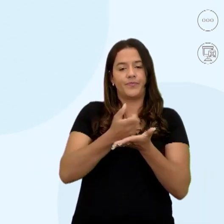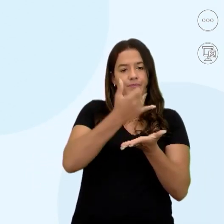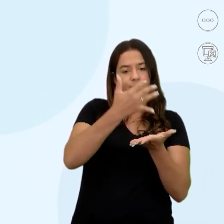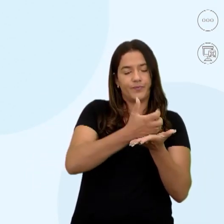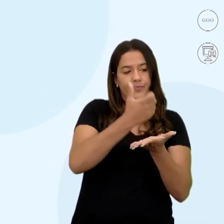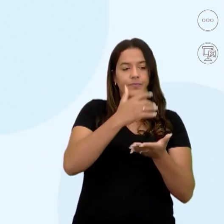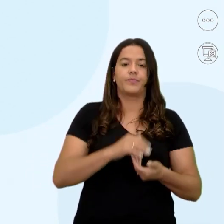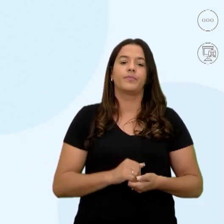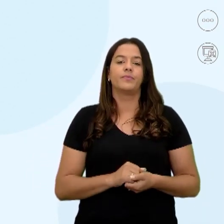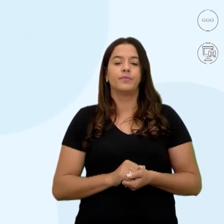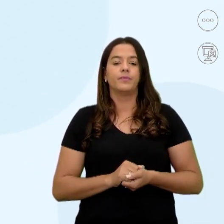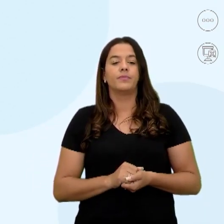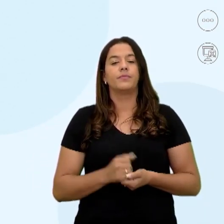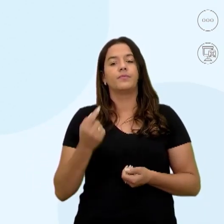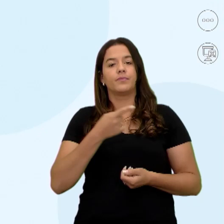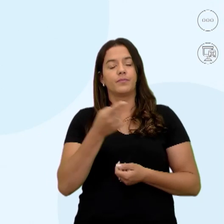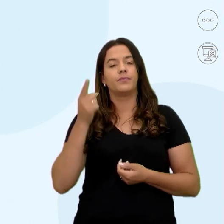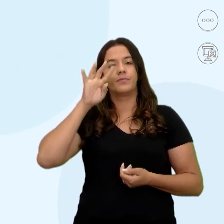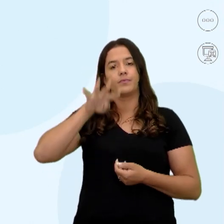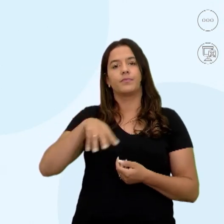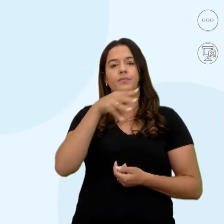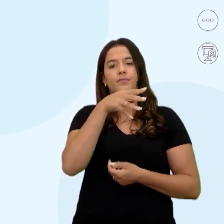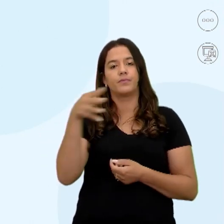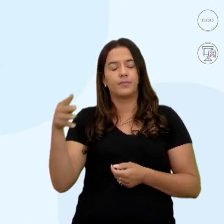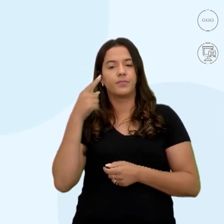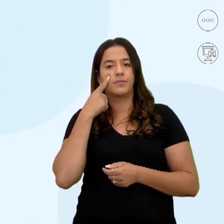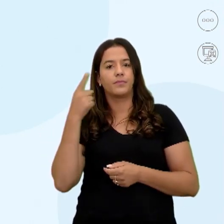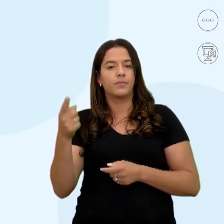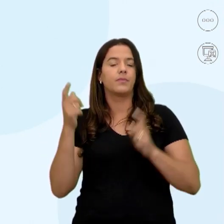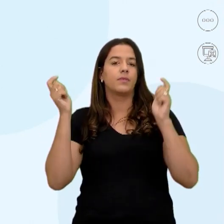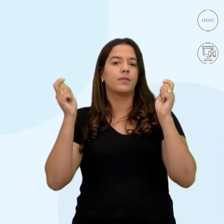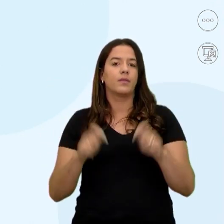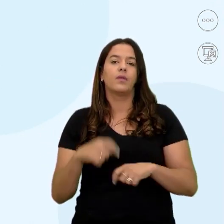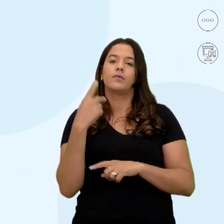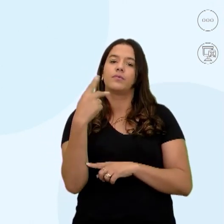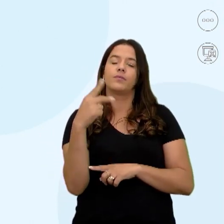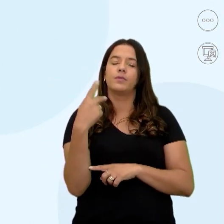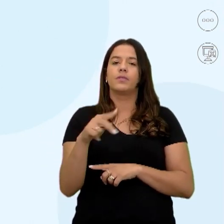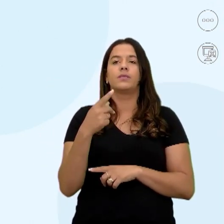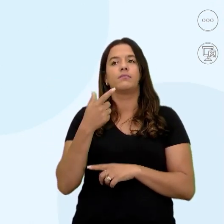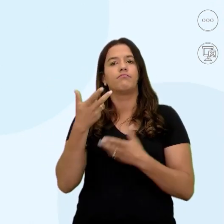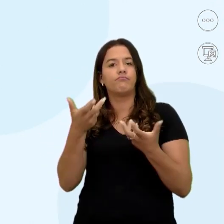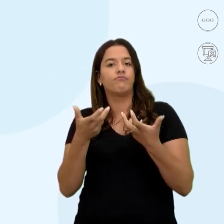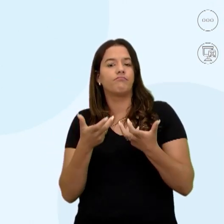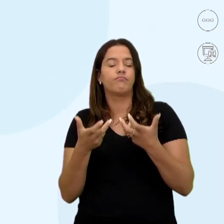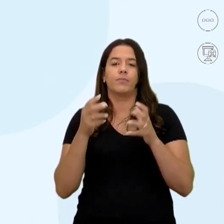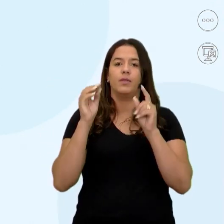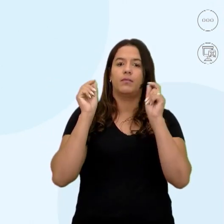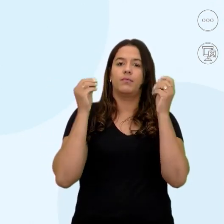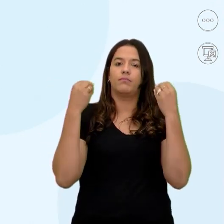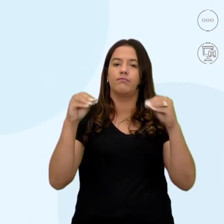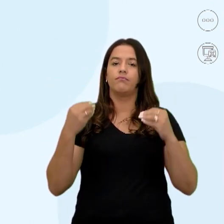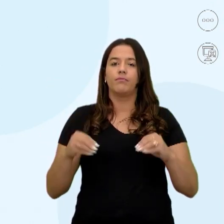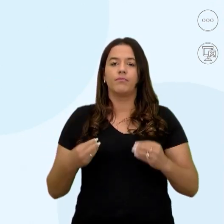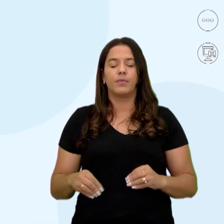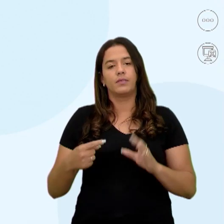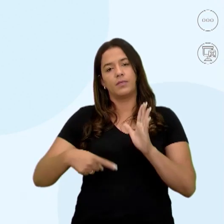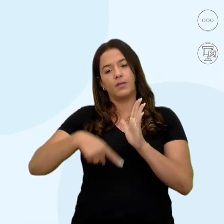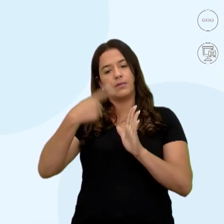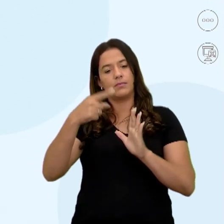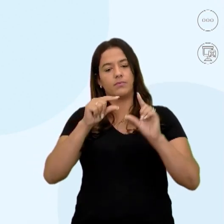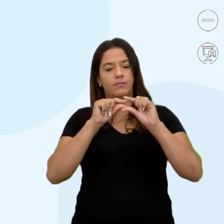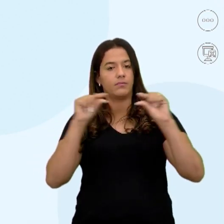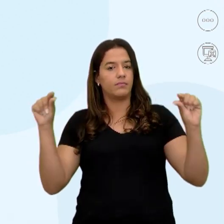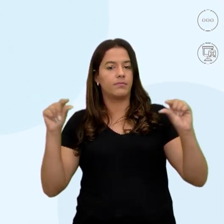farinha, ó. Preencha a tabela a seguir com a produção deste estabelecimento, conforme os experimentos esses exemplos aí das primeiras